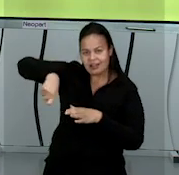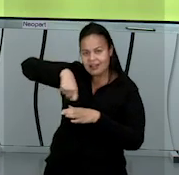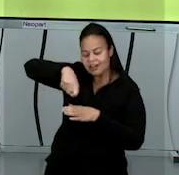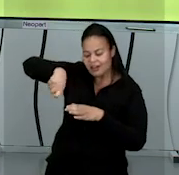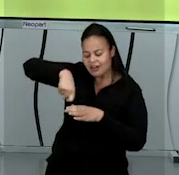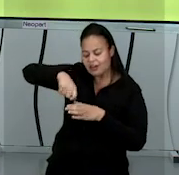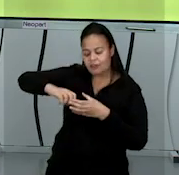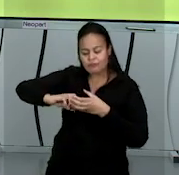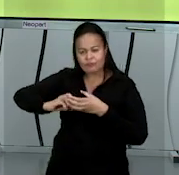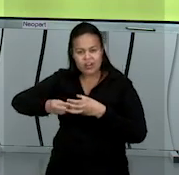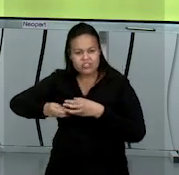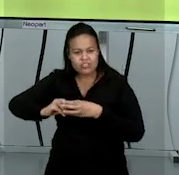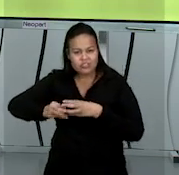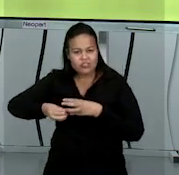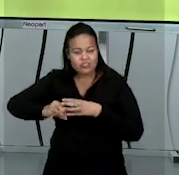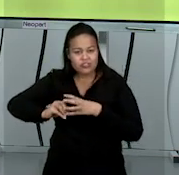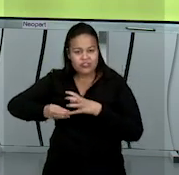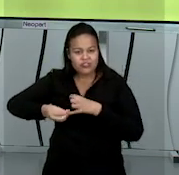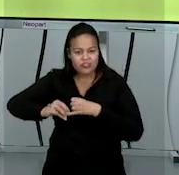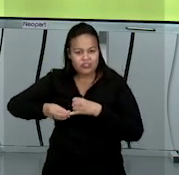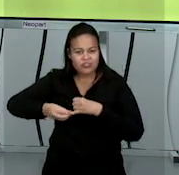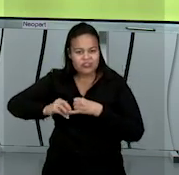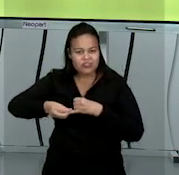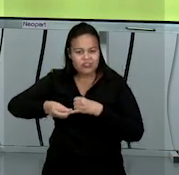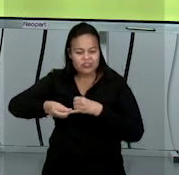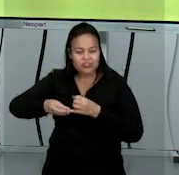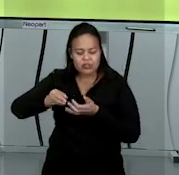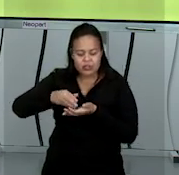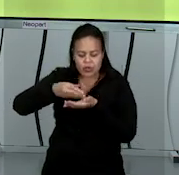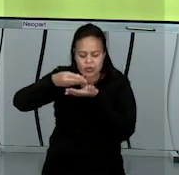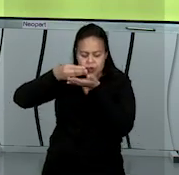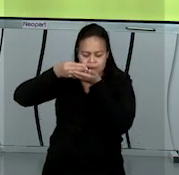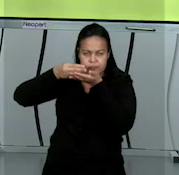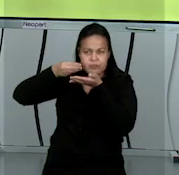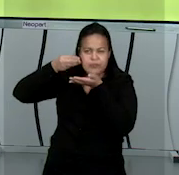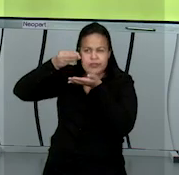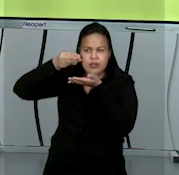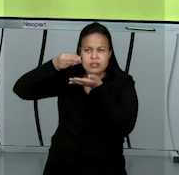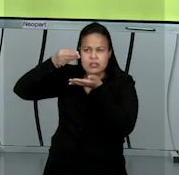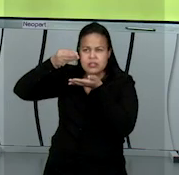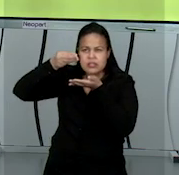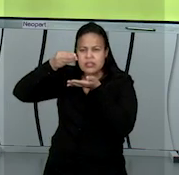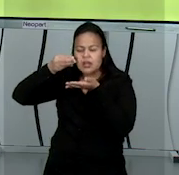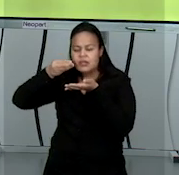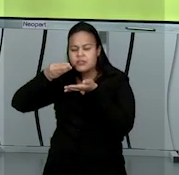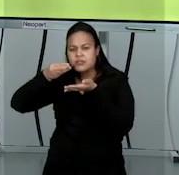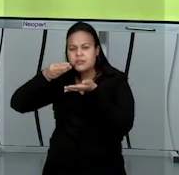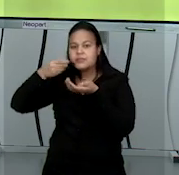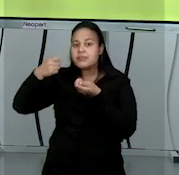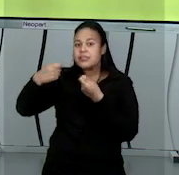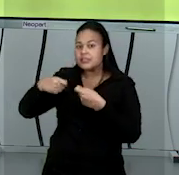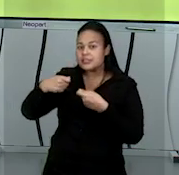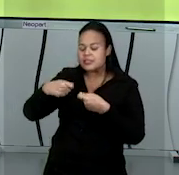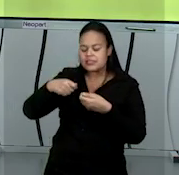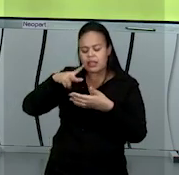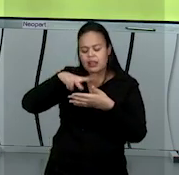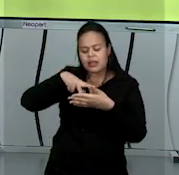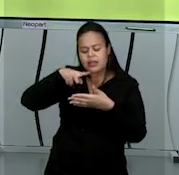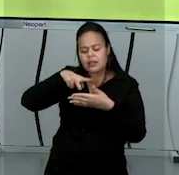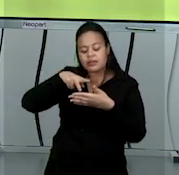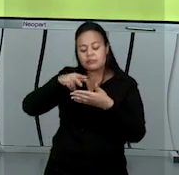obra toda primeiro. Você vai ter um experimento dela, um pouquinho dela, para depois